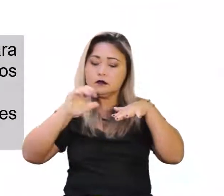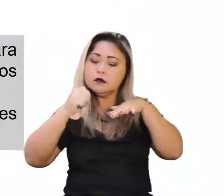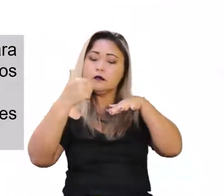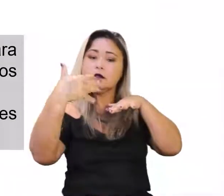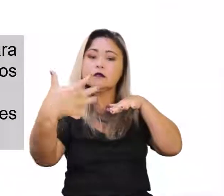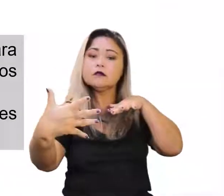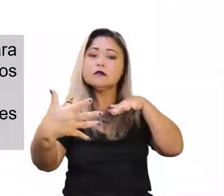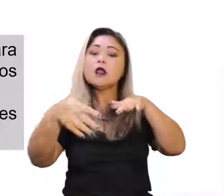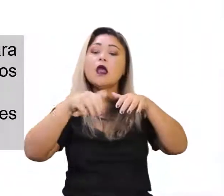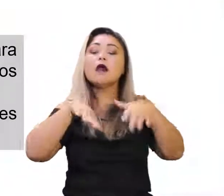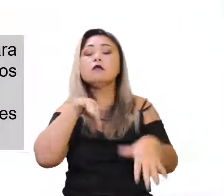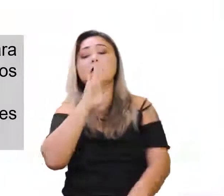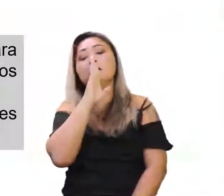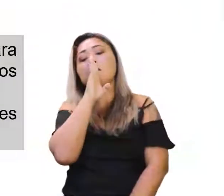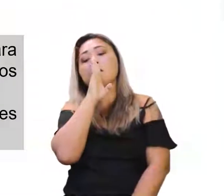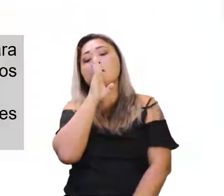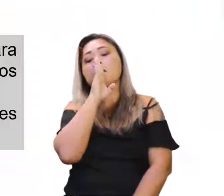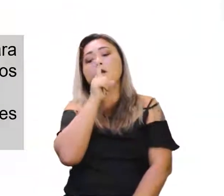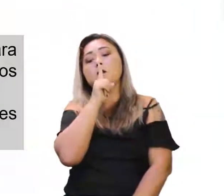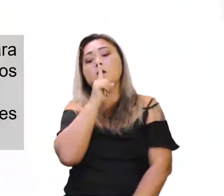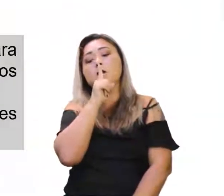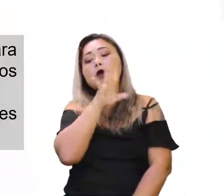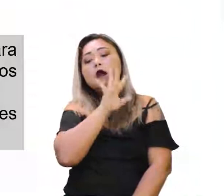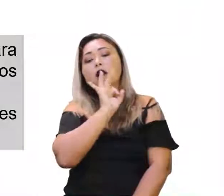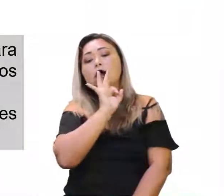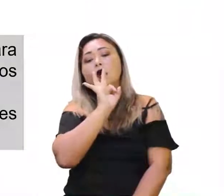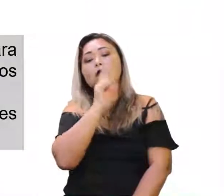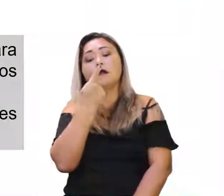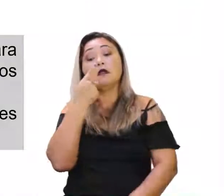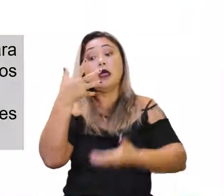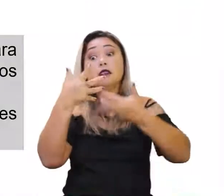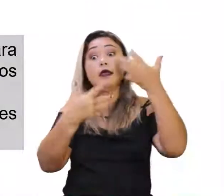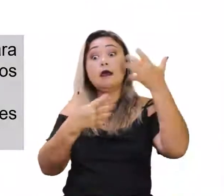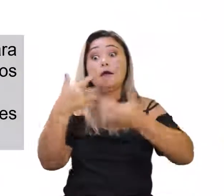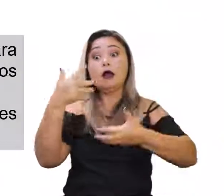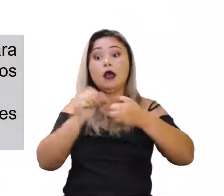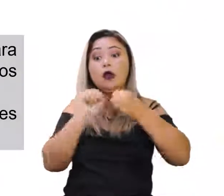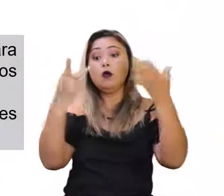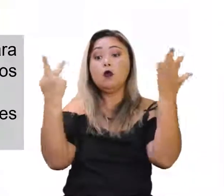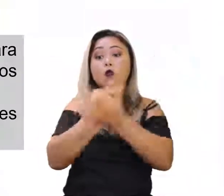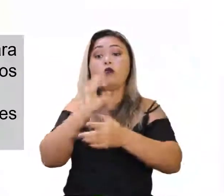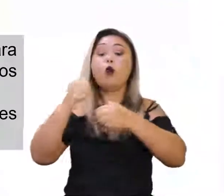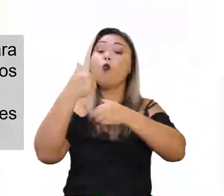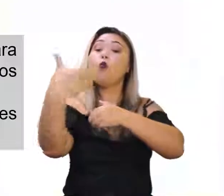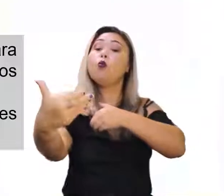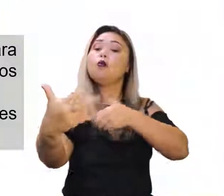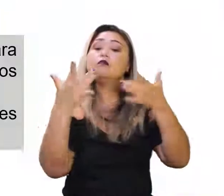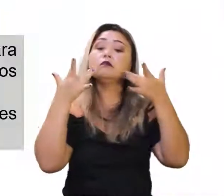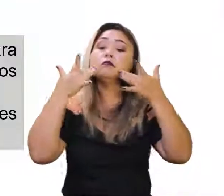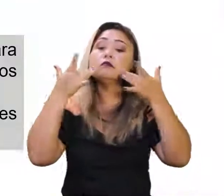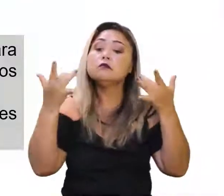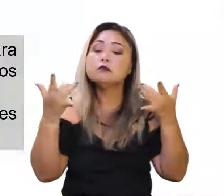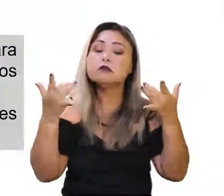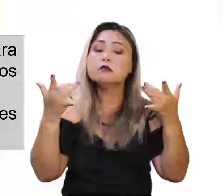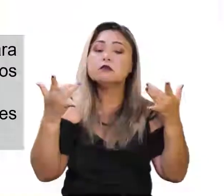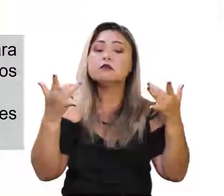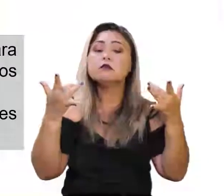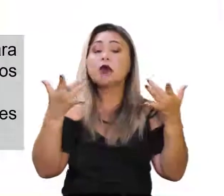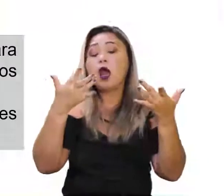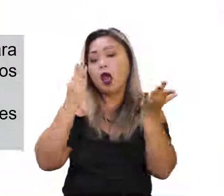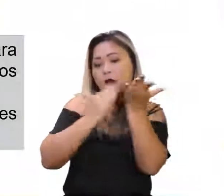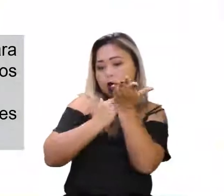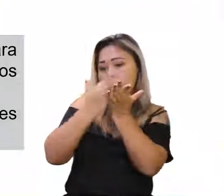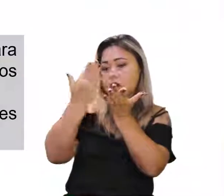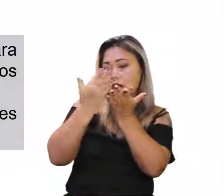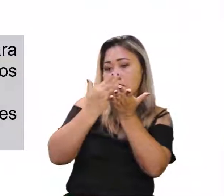plateia deve permanecer em silêncio, para não atrapalhar o acontecimento teatral. Até a metade do